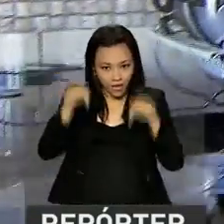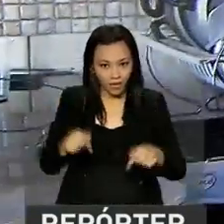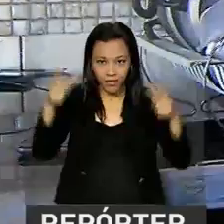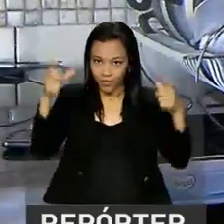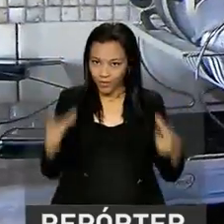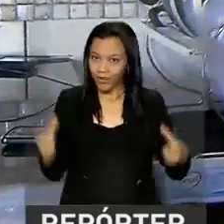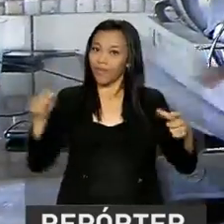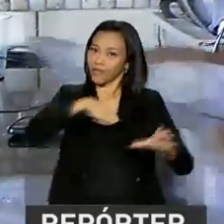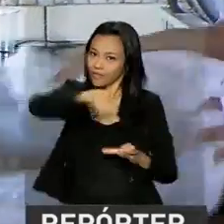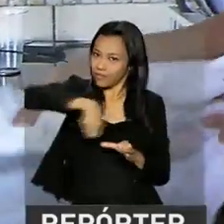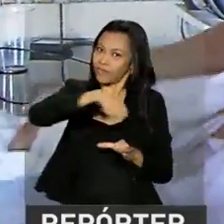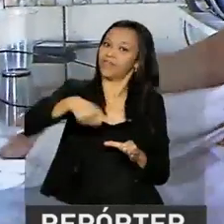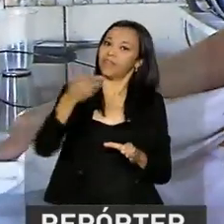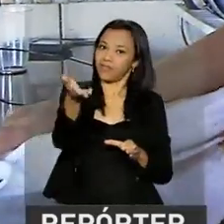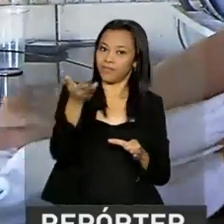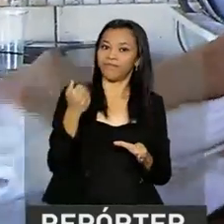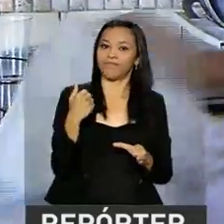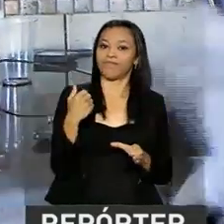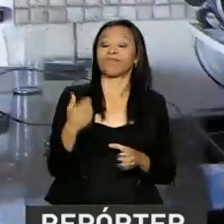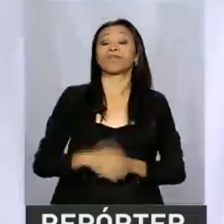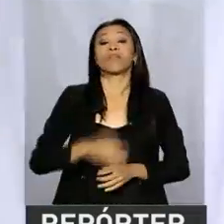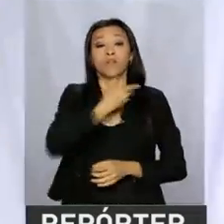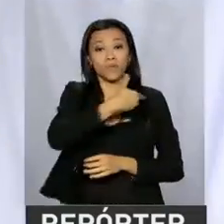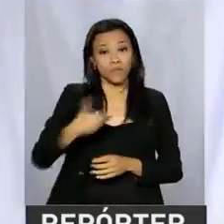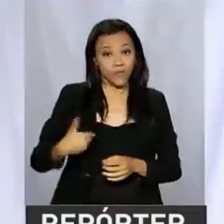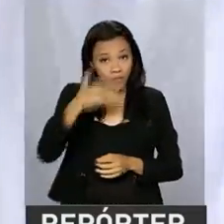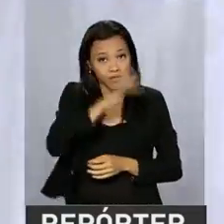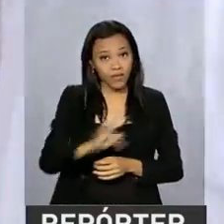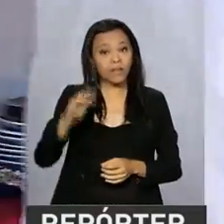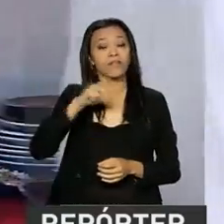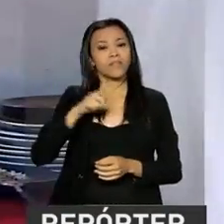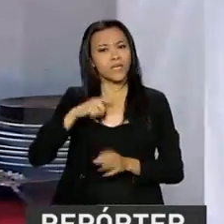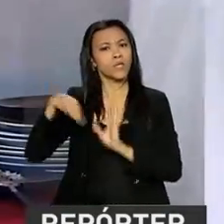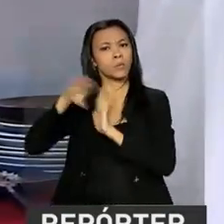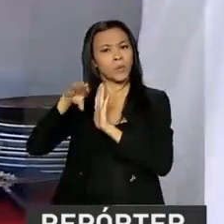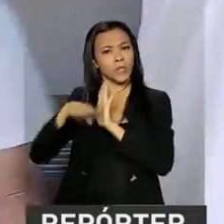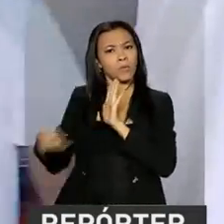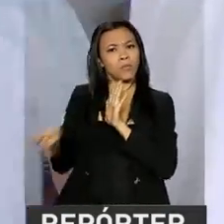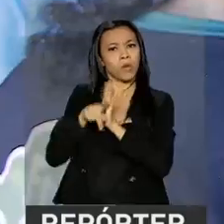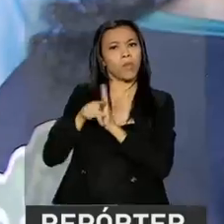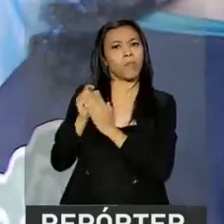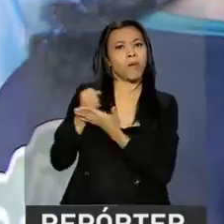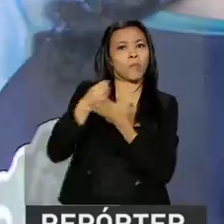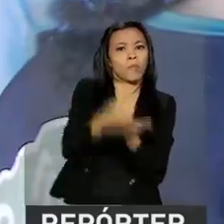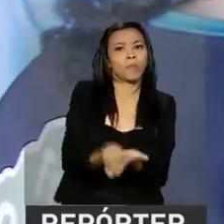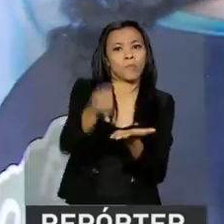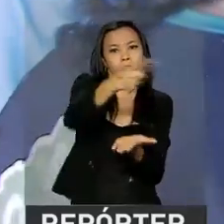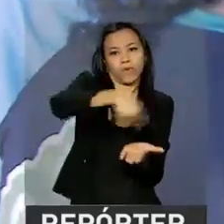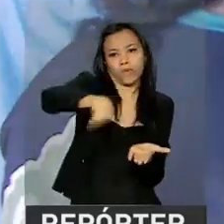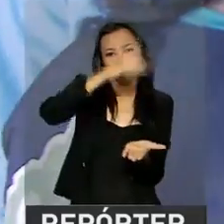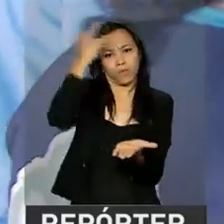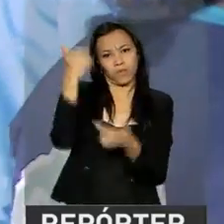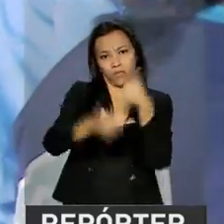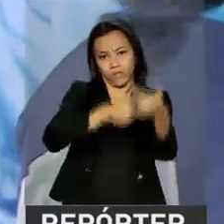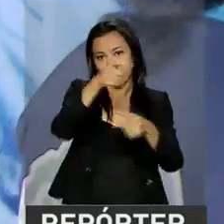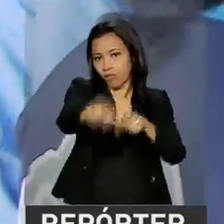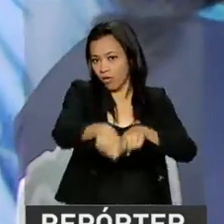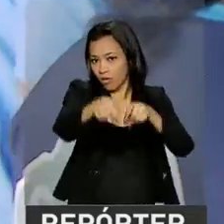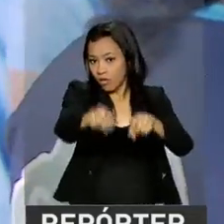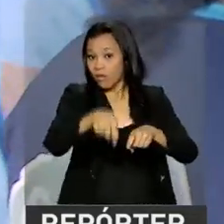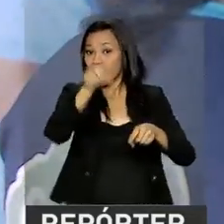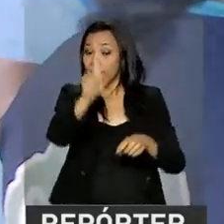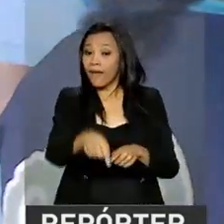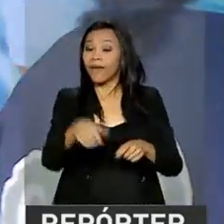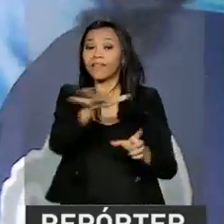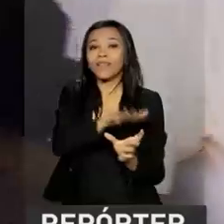na cozinha e o governo federal tem um programa que atende esse tipo de agricultores é a política nacional de agroecologia e